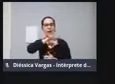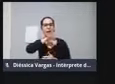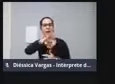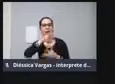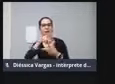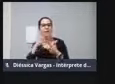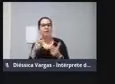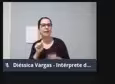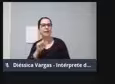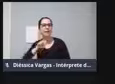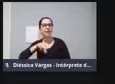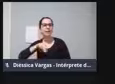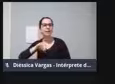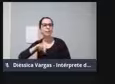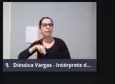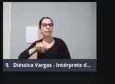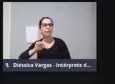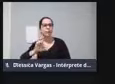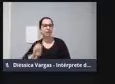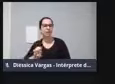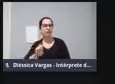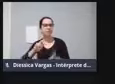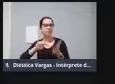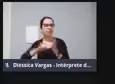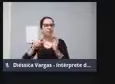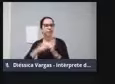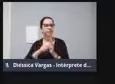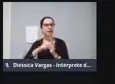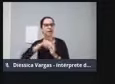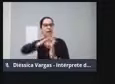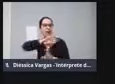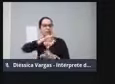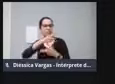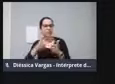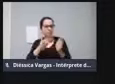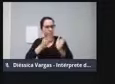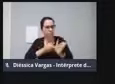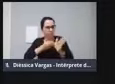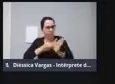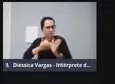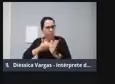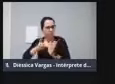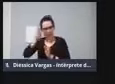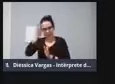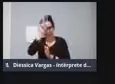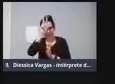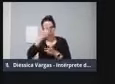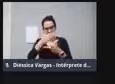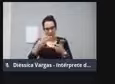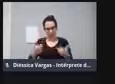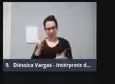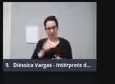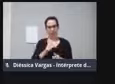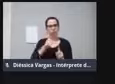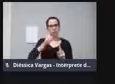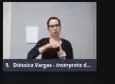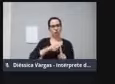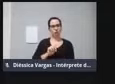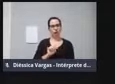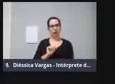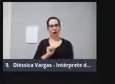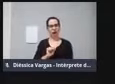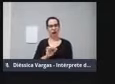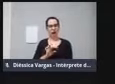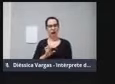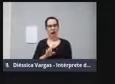animal segmentado. Os insetos, assim como todos os artrópodos, né, que é o filo artrópoda, e inseto é